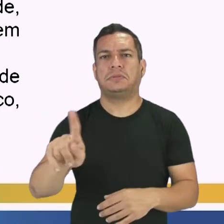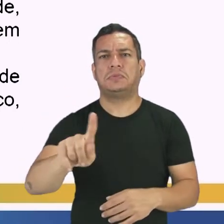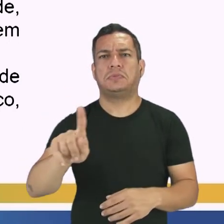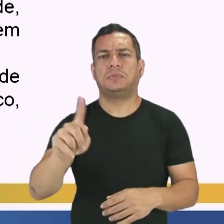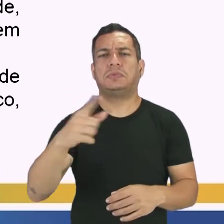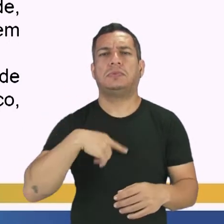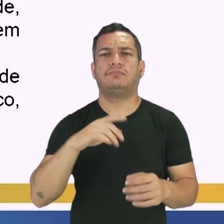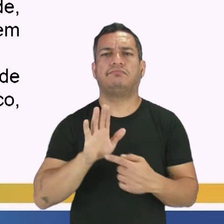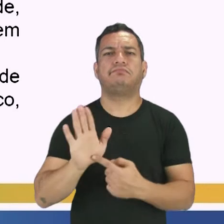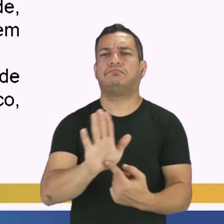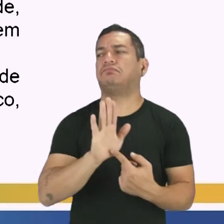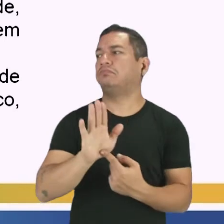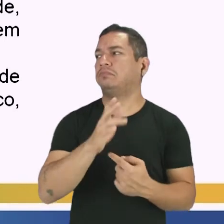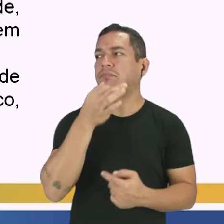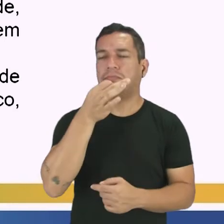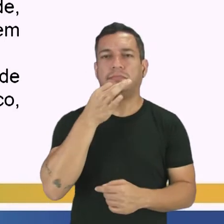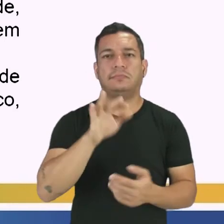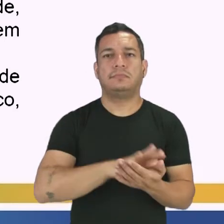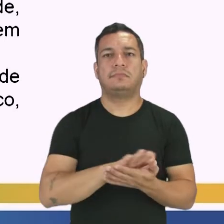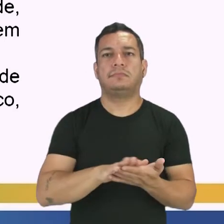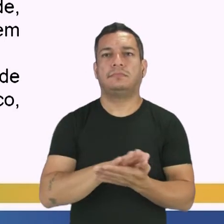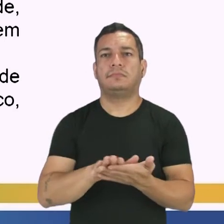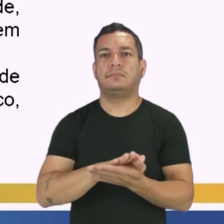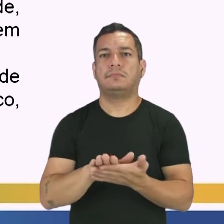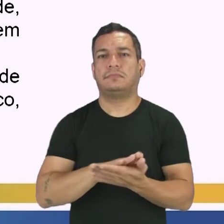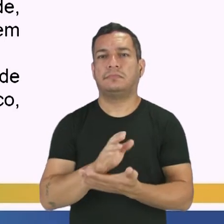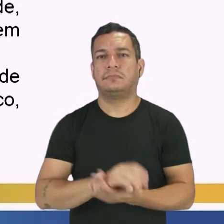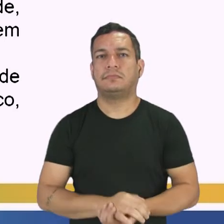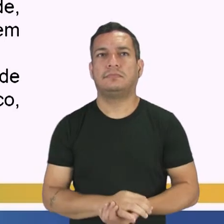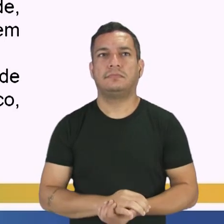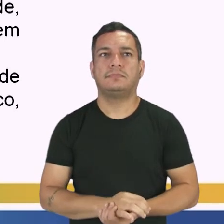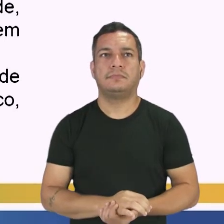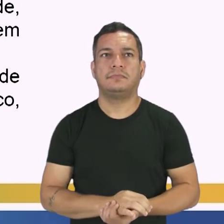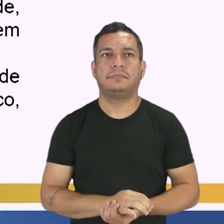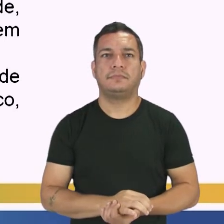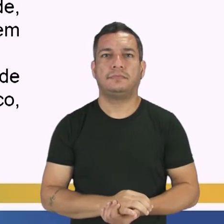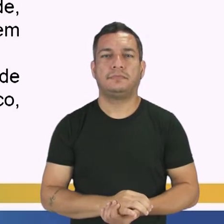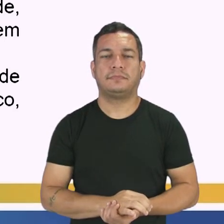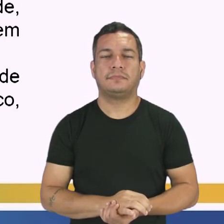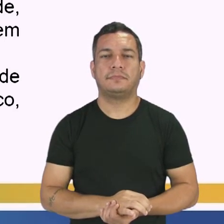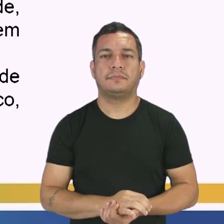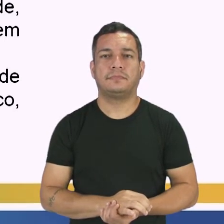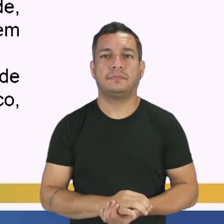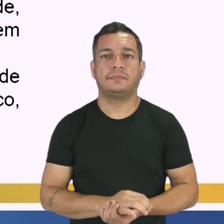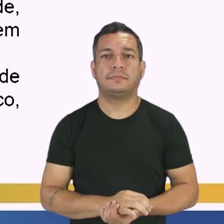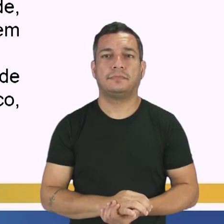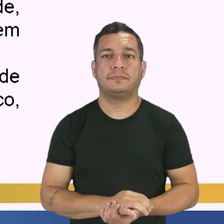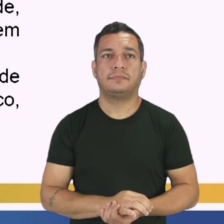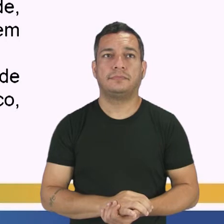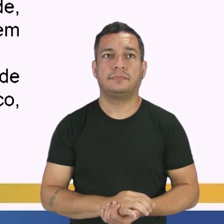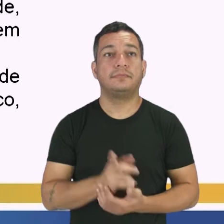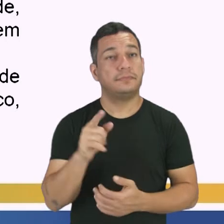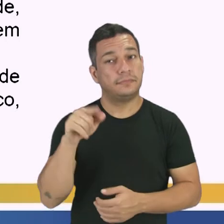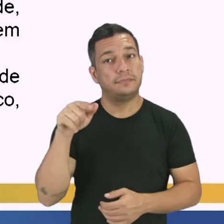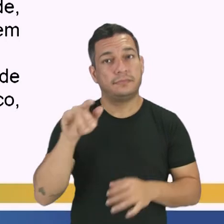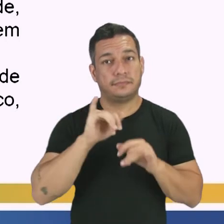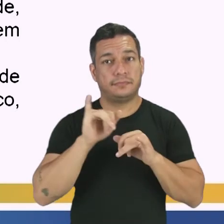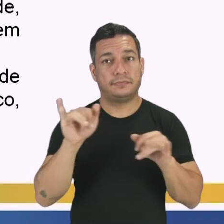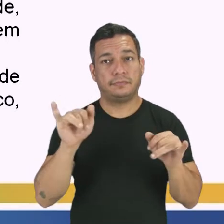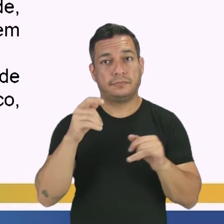não é expressa ali sua opinião, seu ponto de vista. Então, essa alternativa aí